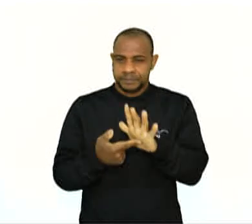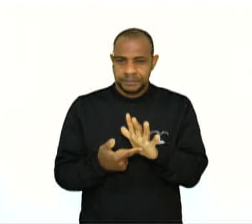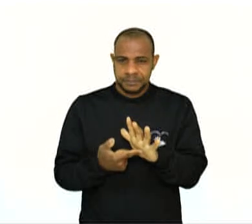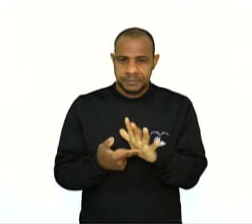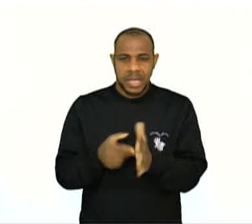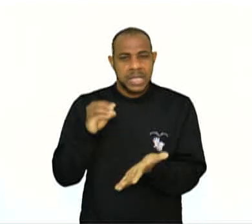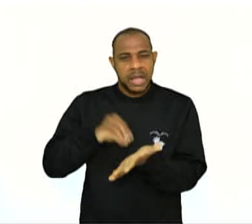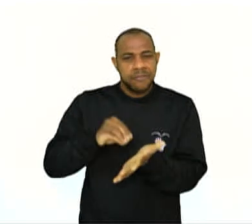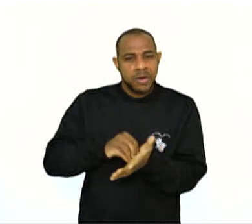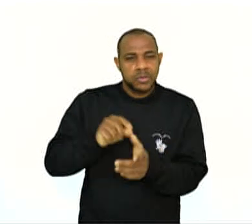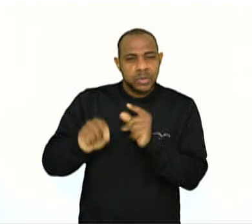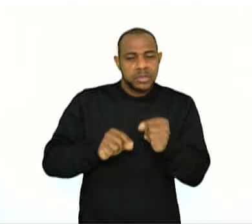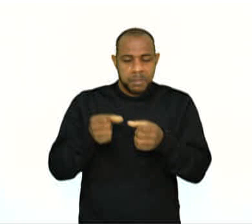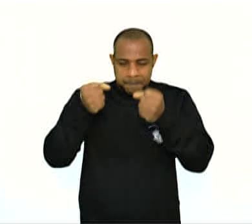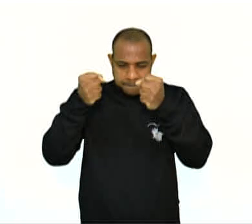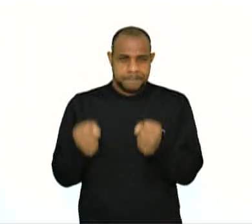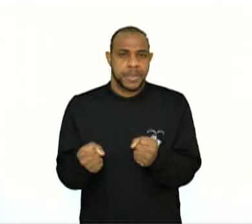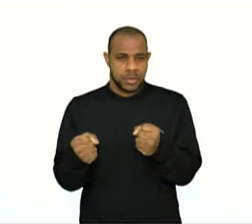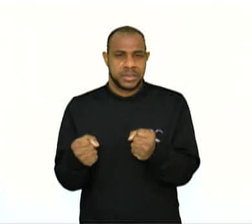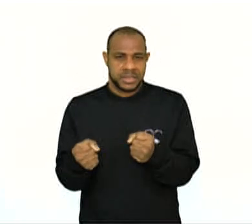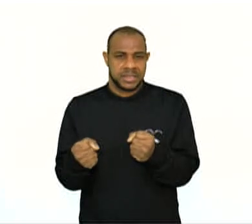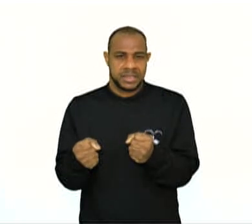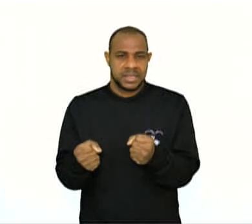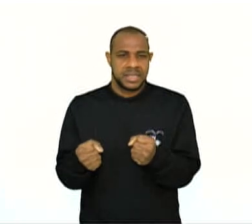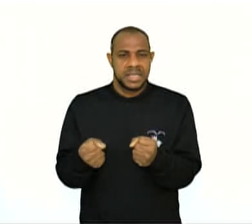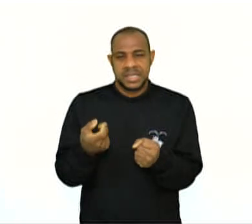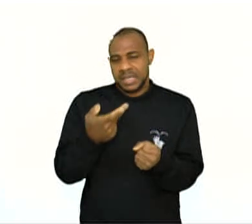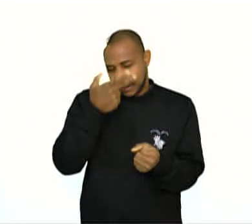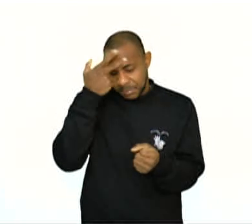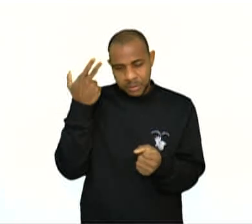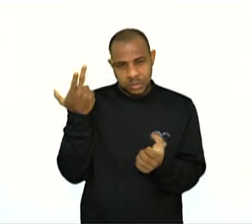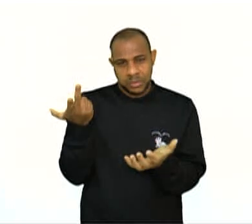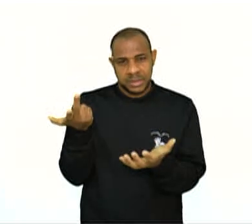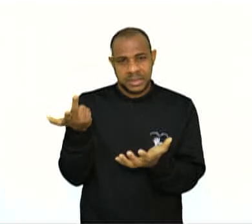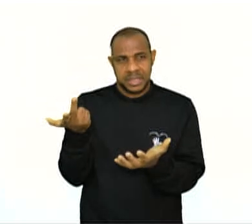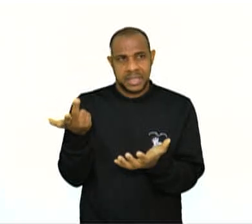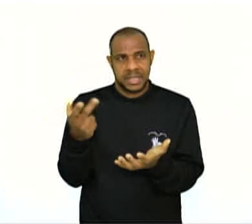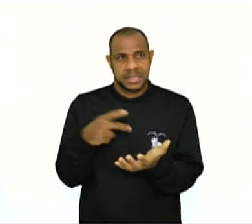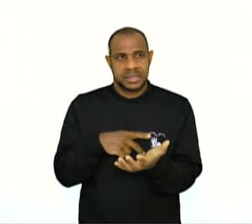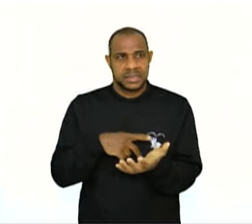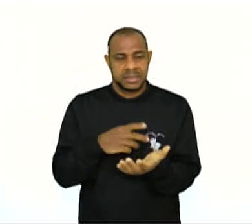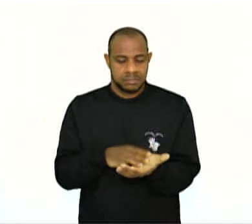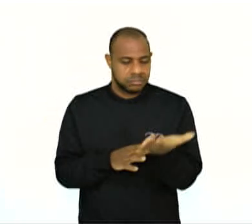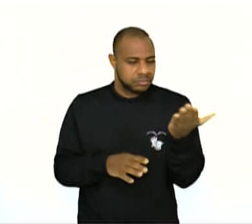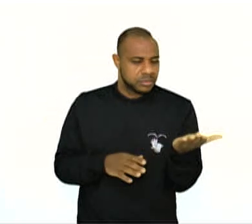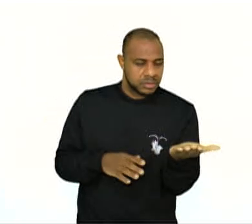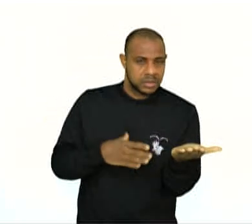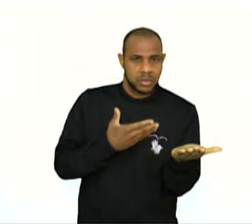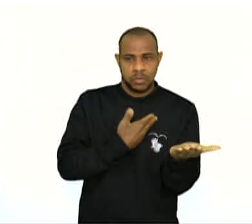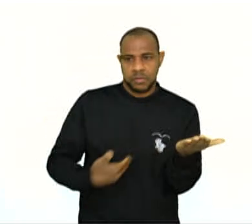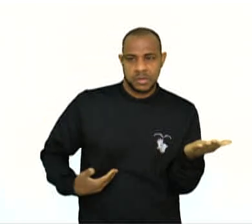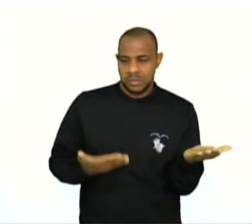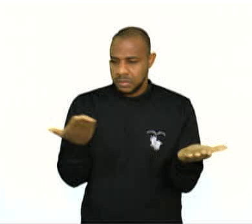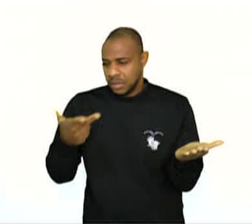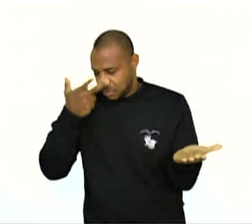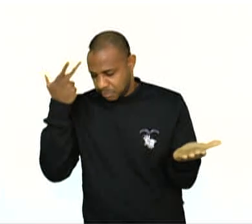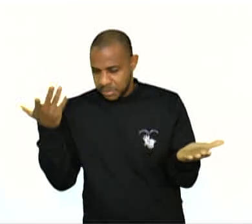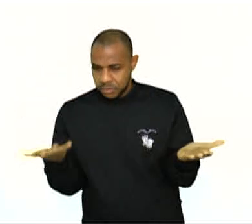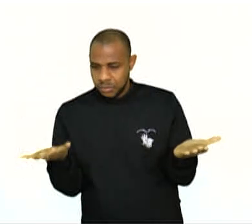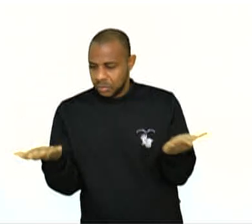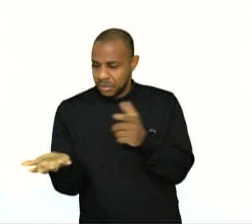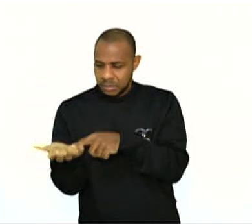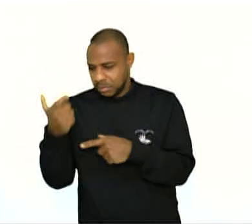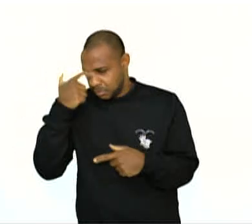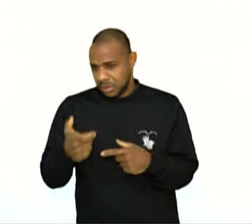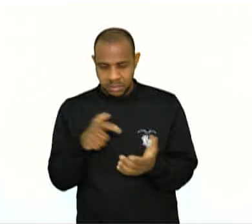essa falta de poderes que o indivíduo vai tendo. Numa mão você tem o governo, na outra mão você tem o indivíduo. Quanto mais o